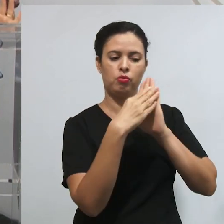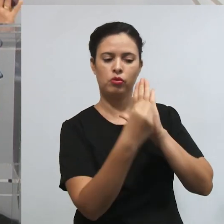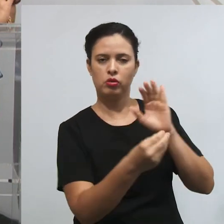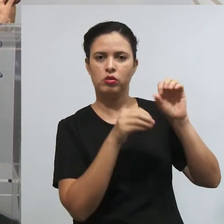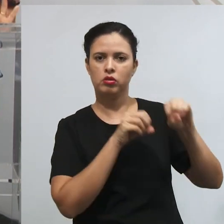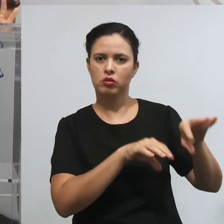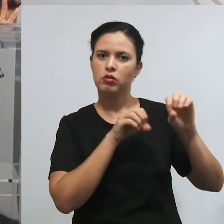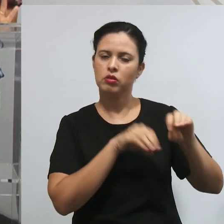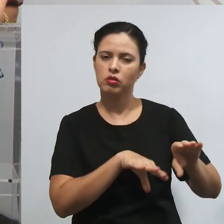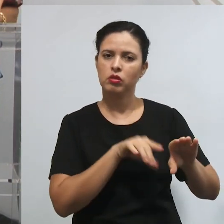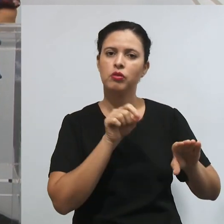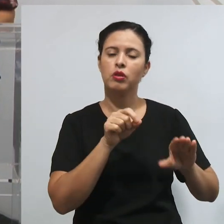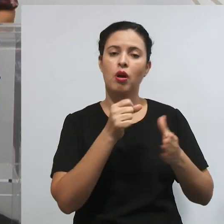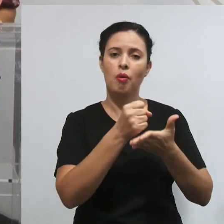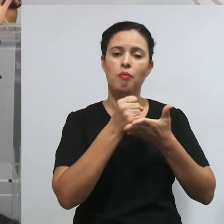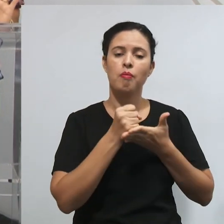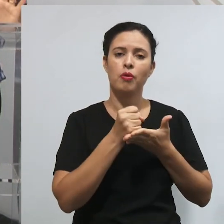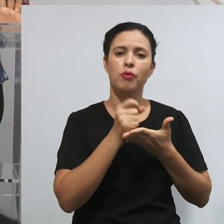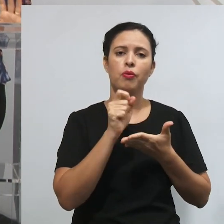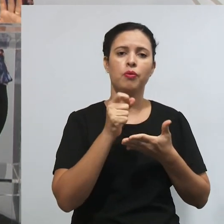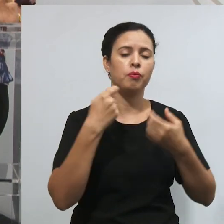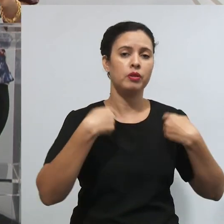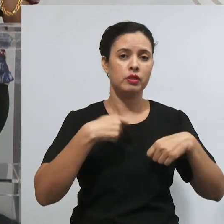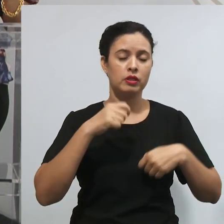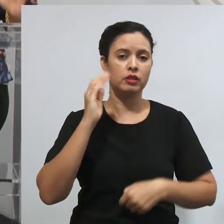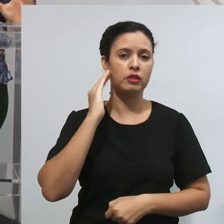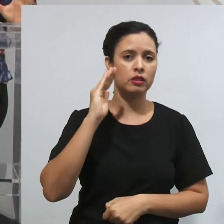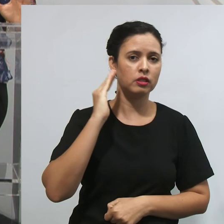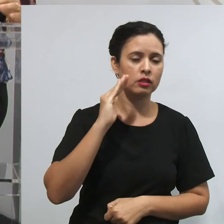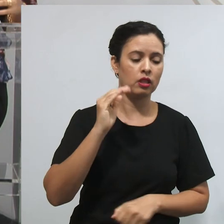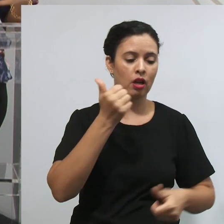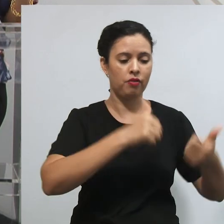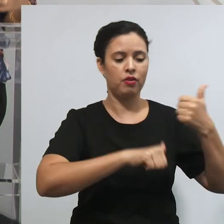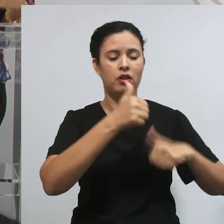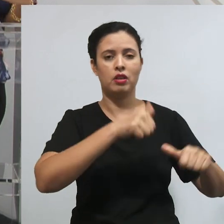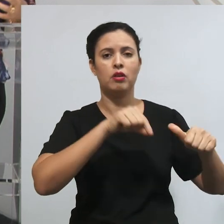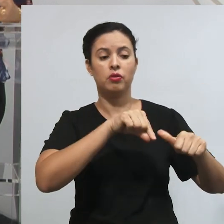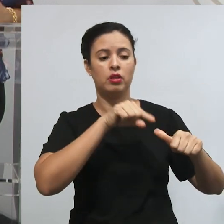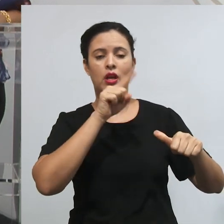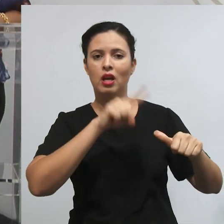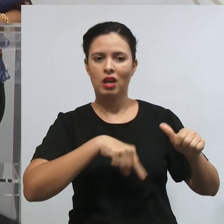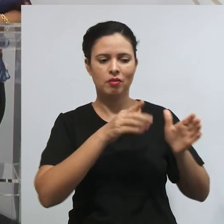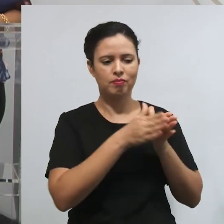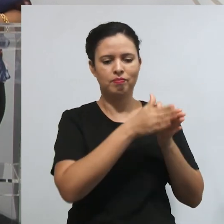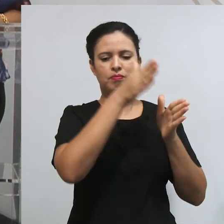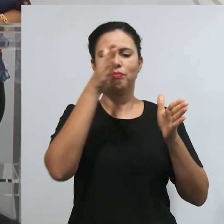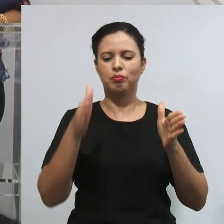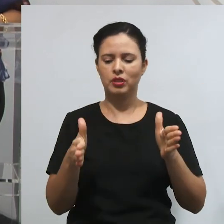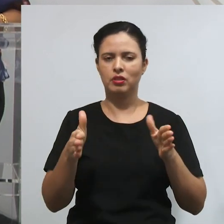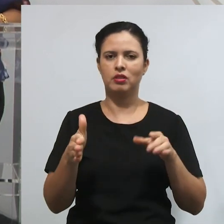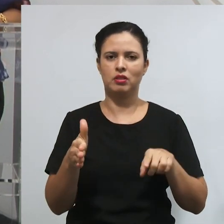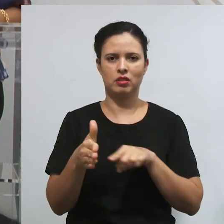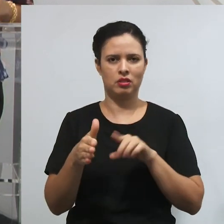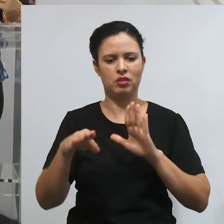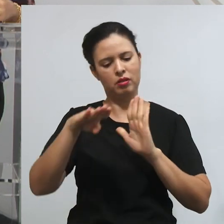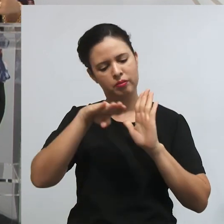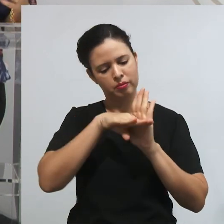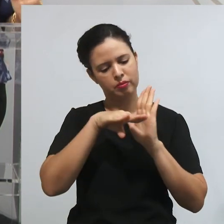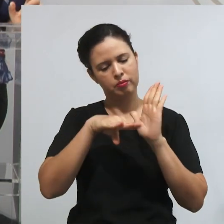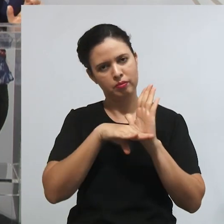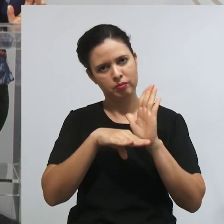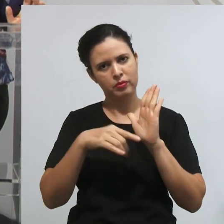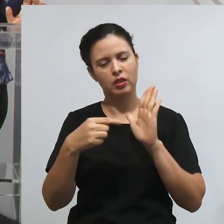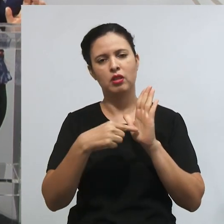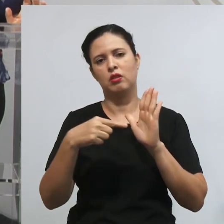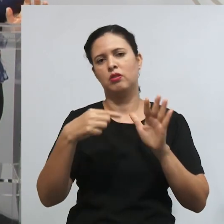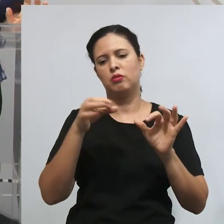da educação, nos mostram que é preciso compreender a avaliação como uma etapa também do planejamento. Então, essa